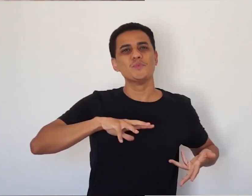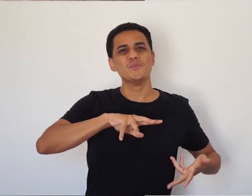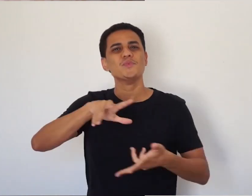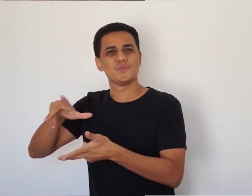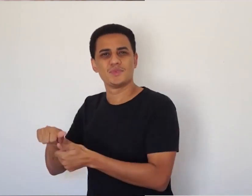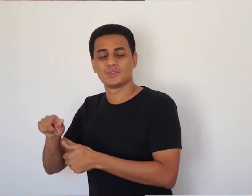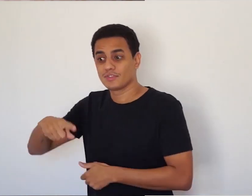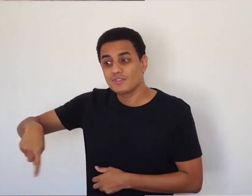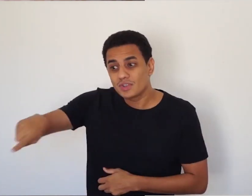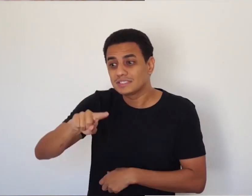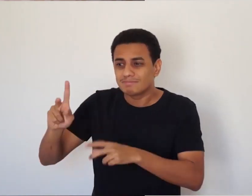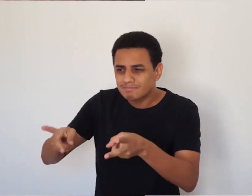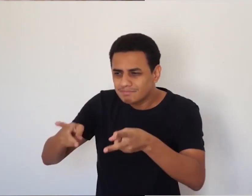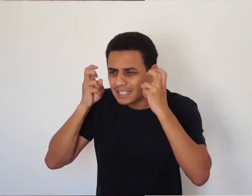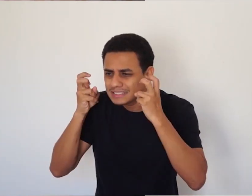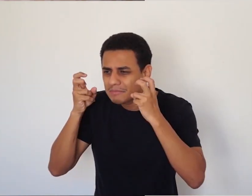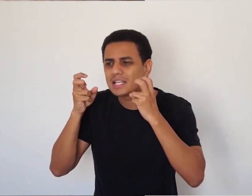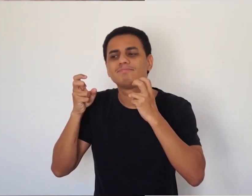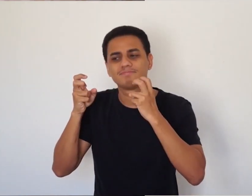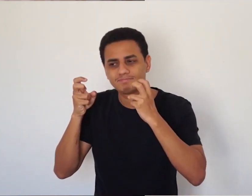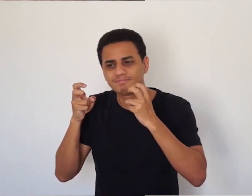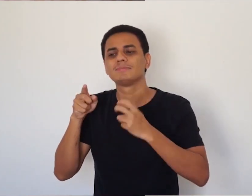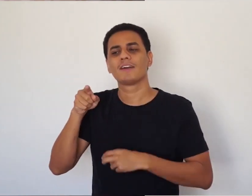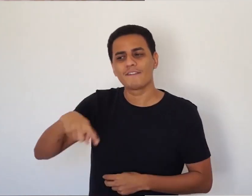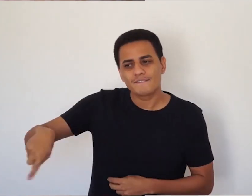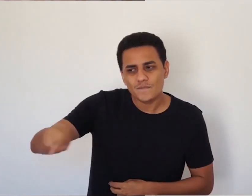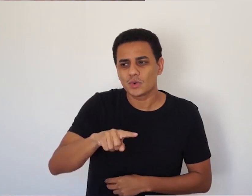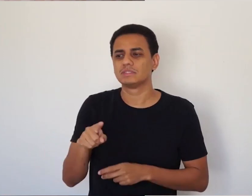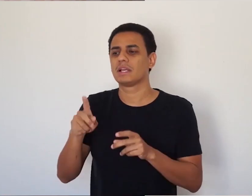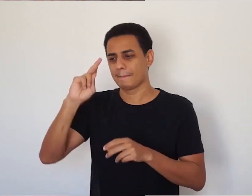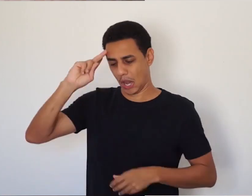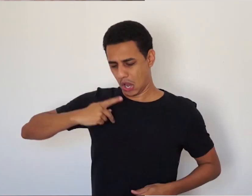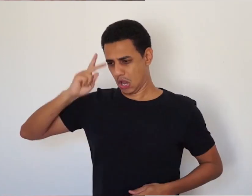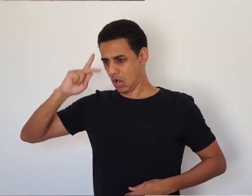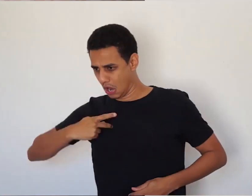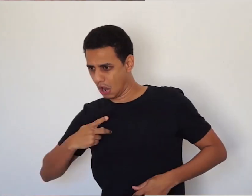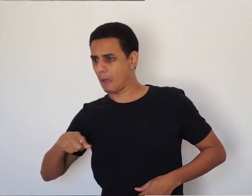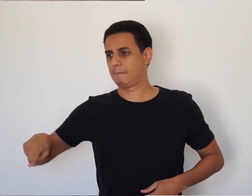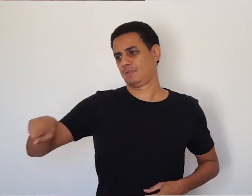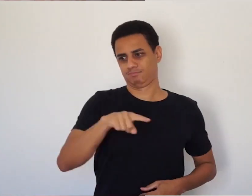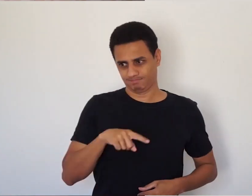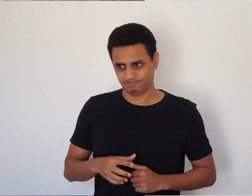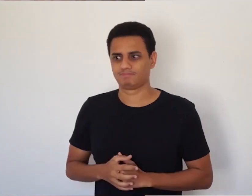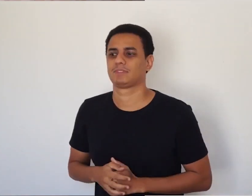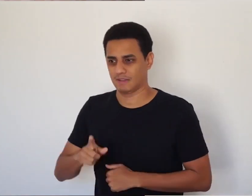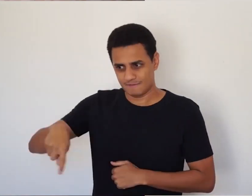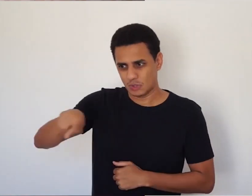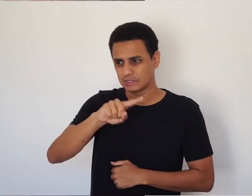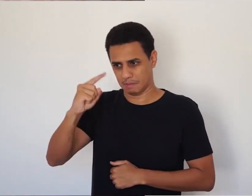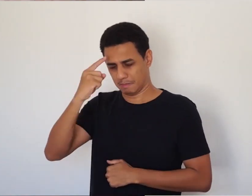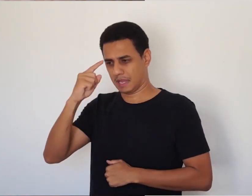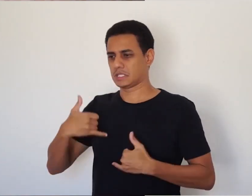caso que estamos vivendo do mundo inteiro, a perceber a sua condição de auto-idolatria